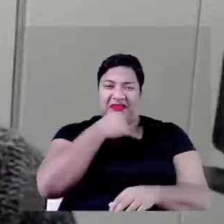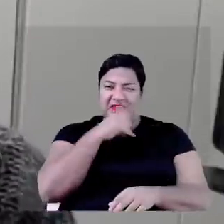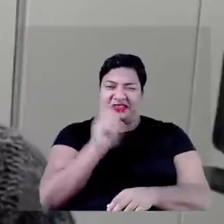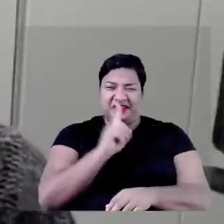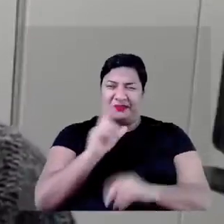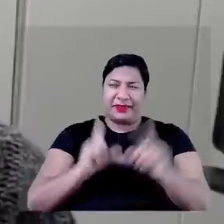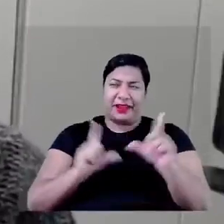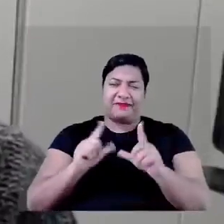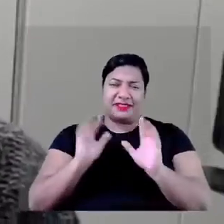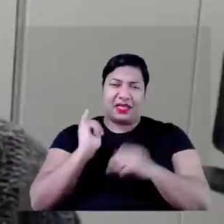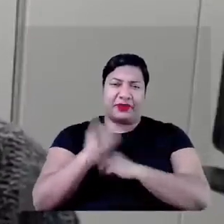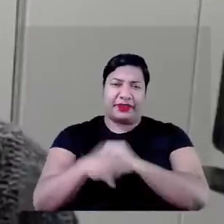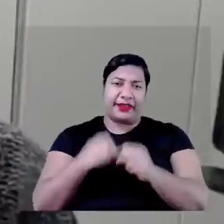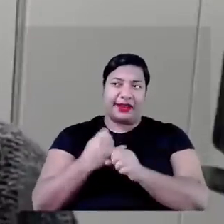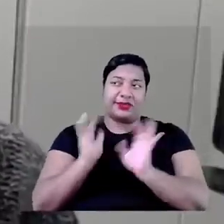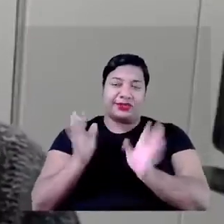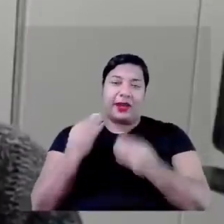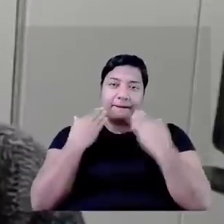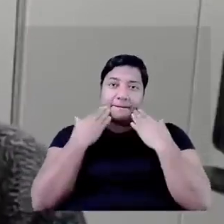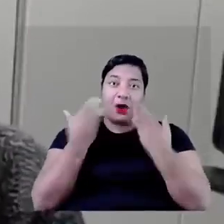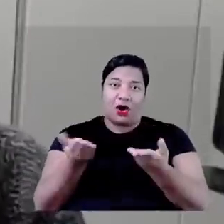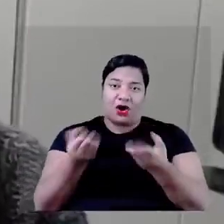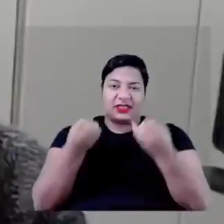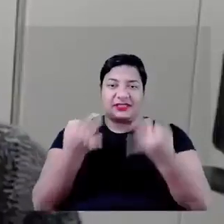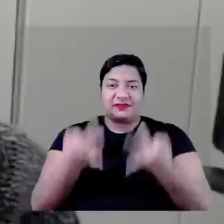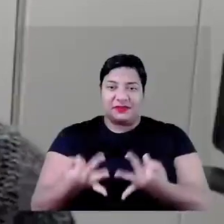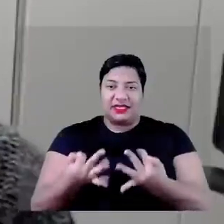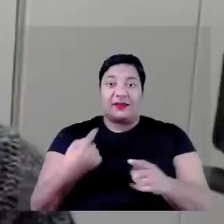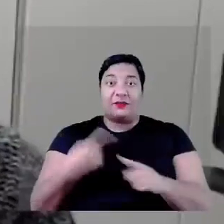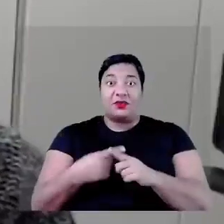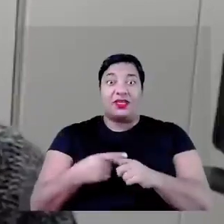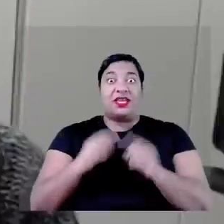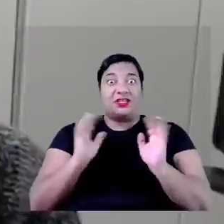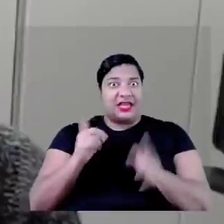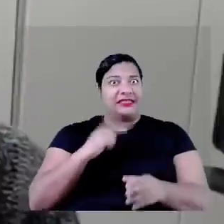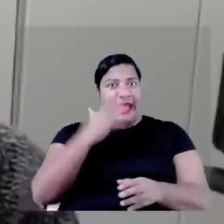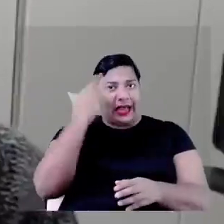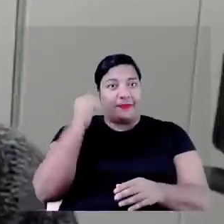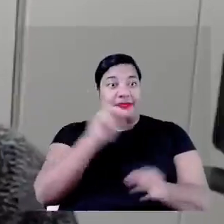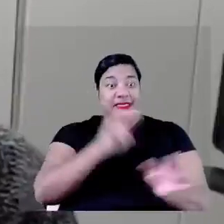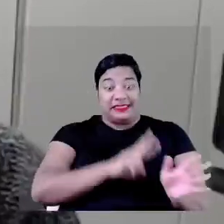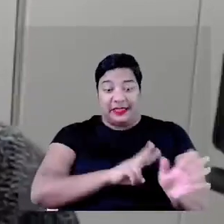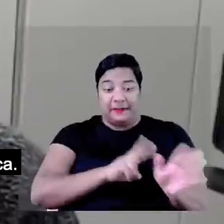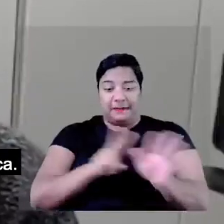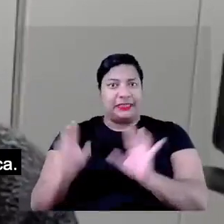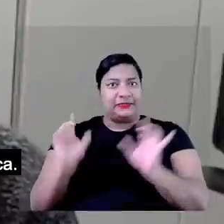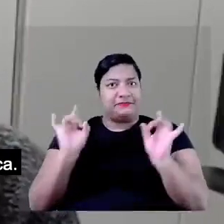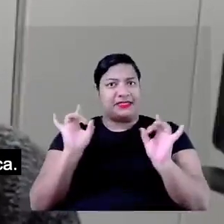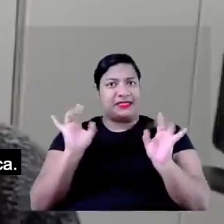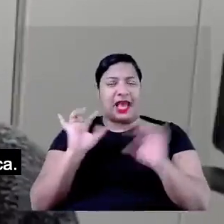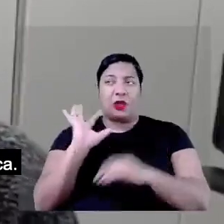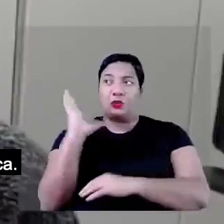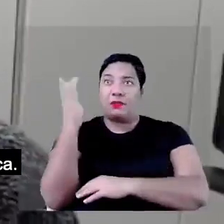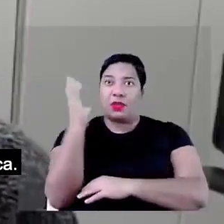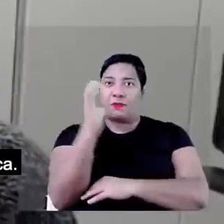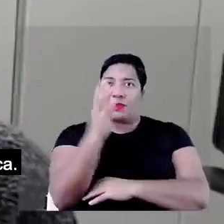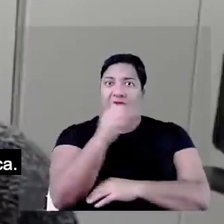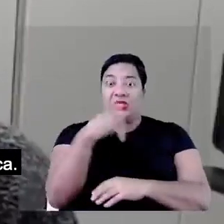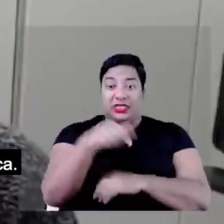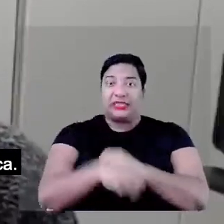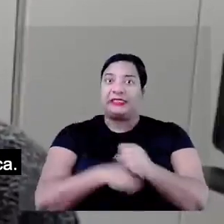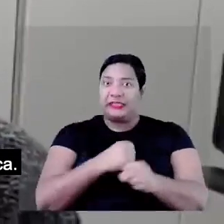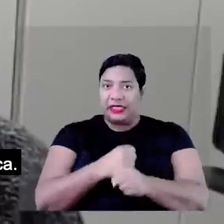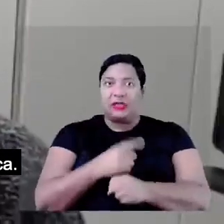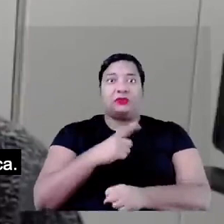noticiado bastante, né, hoje as semanas comemorativas do Dia do Meio Ambiente, os eventos que a gente tem assistido, principalmente nesse ano aí, com o